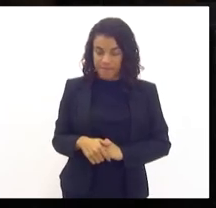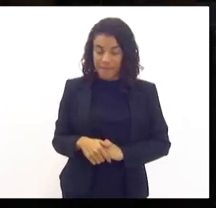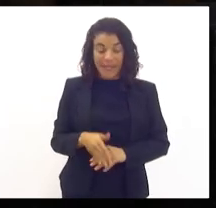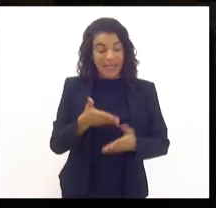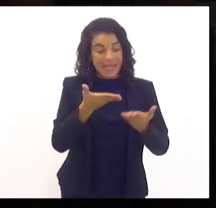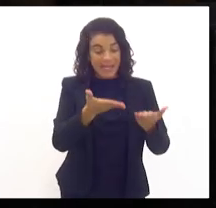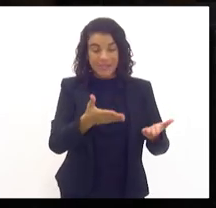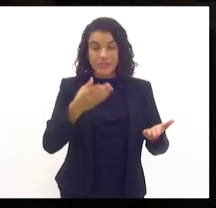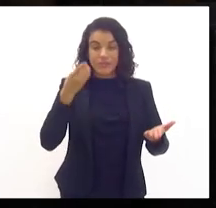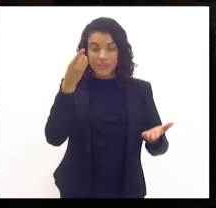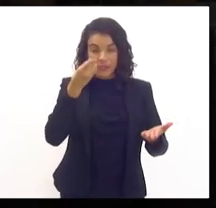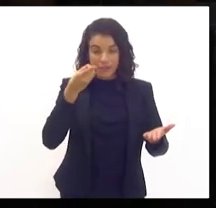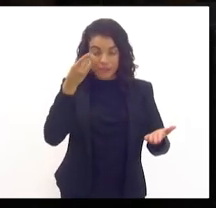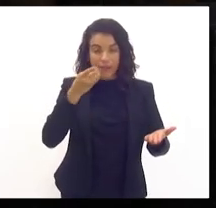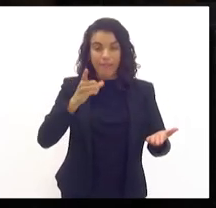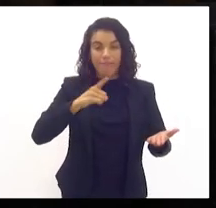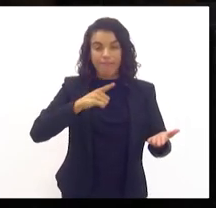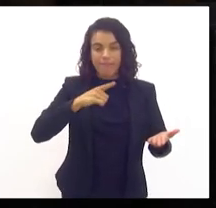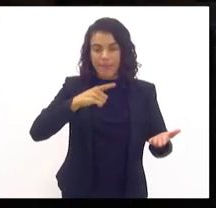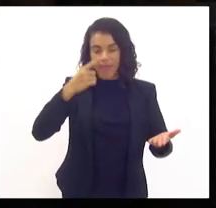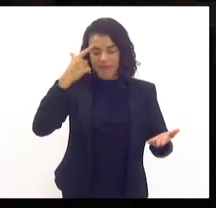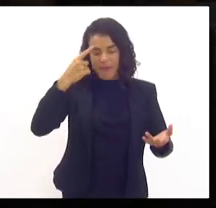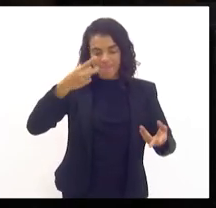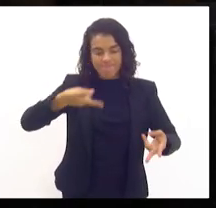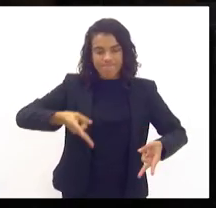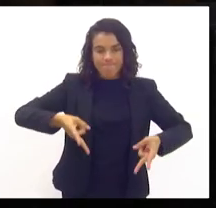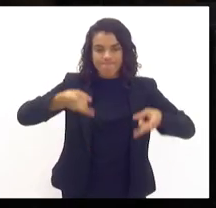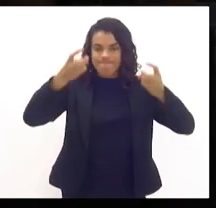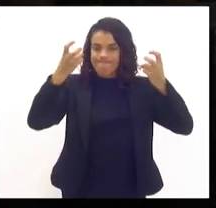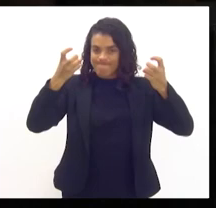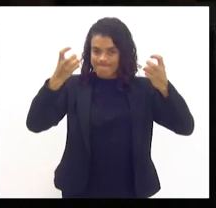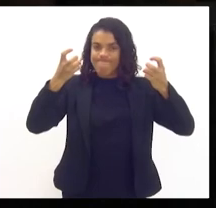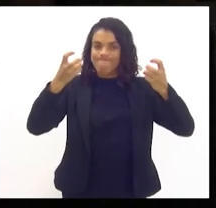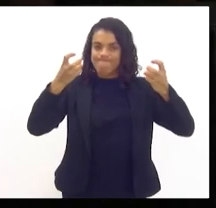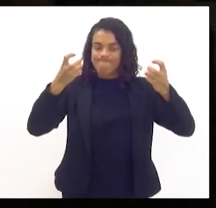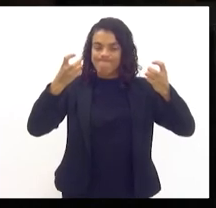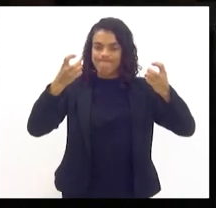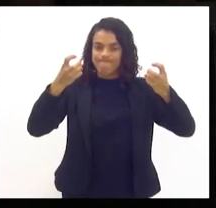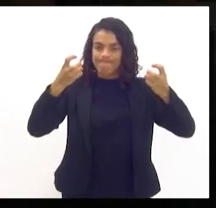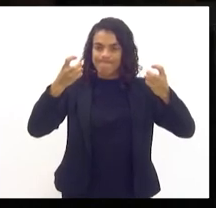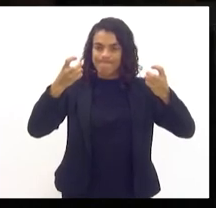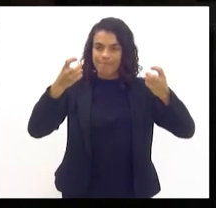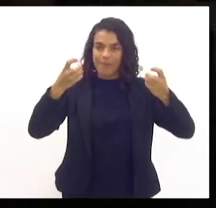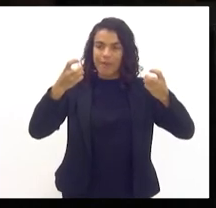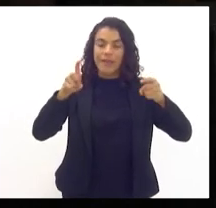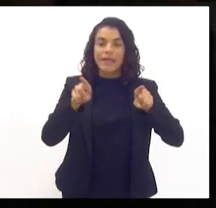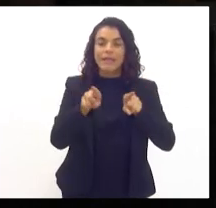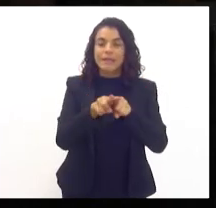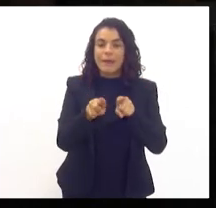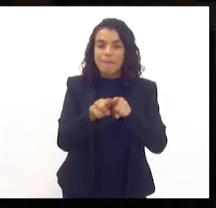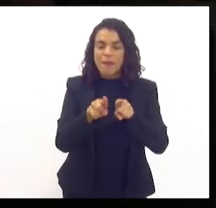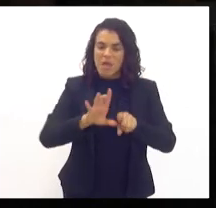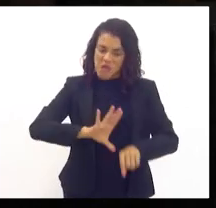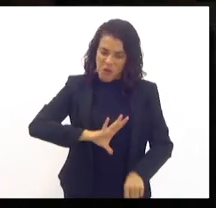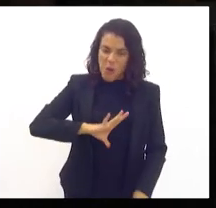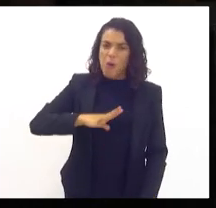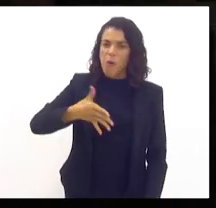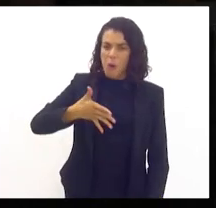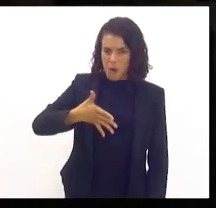Vossa Excelência teve a clarividência e uma grande